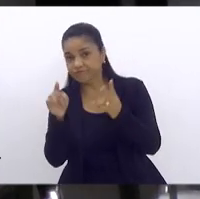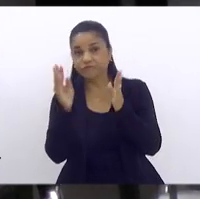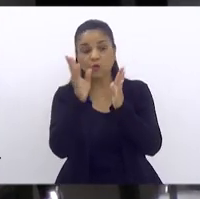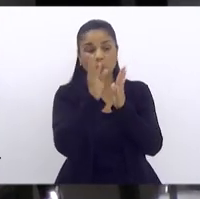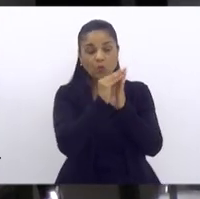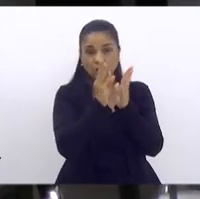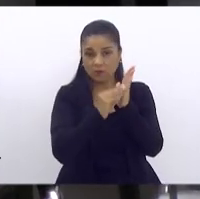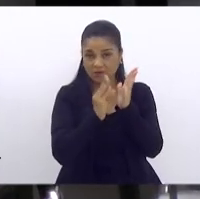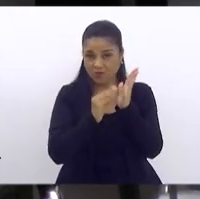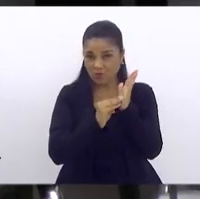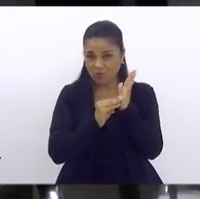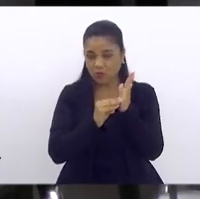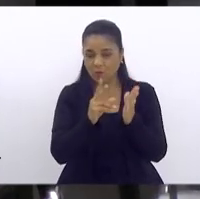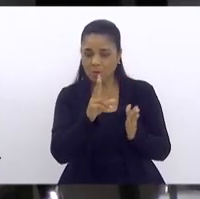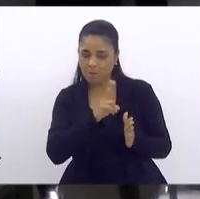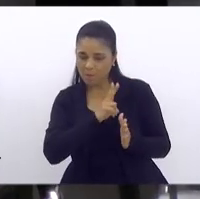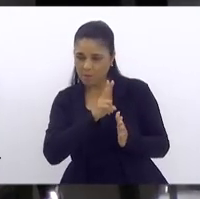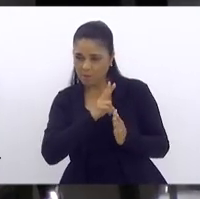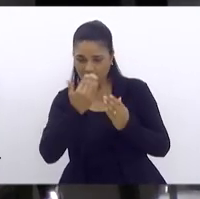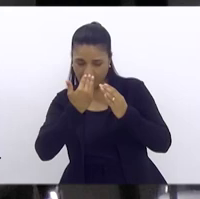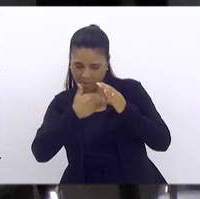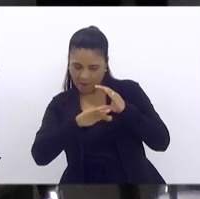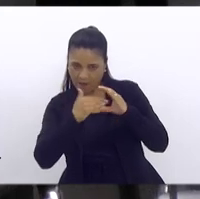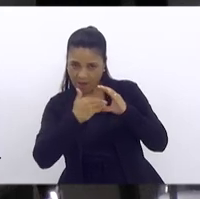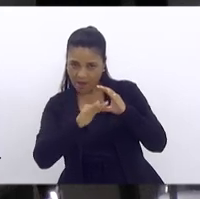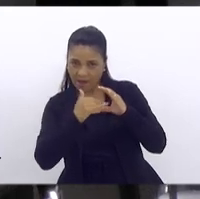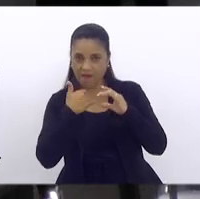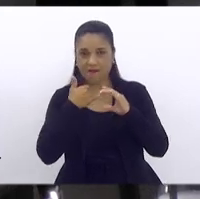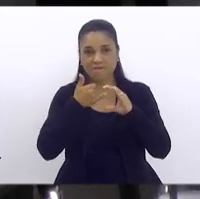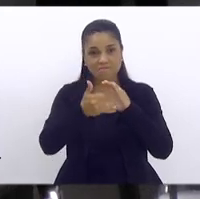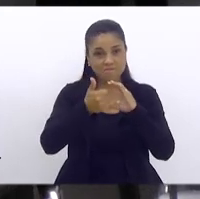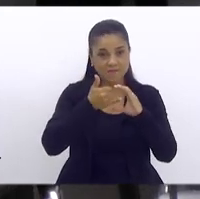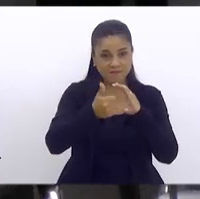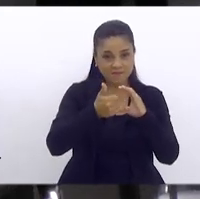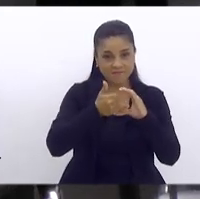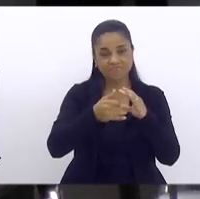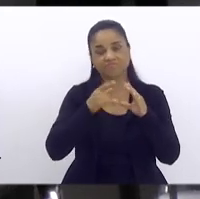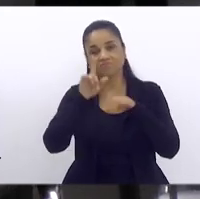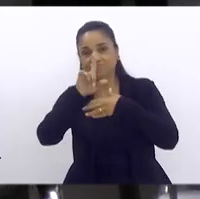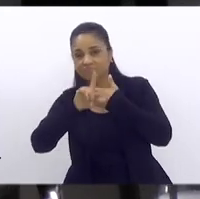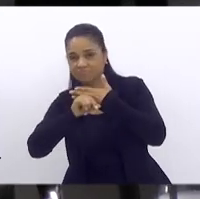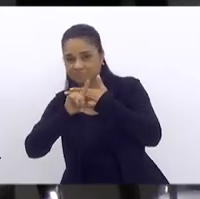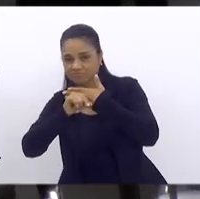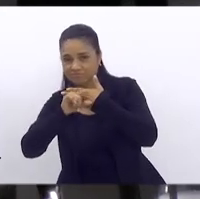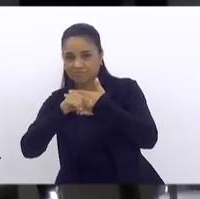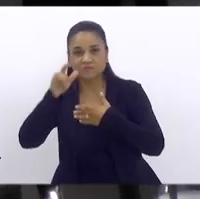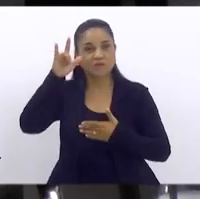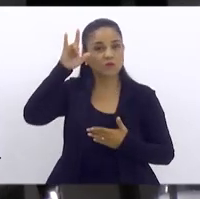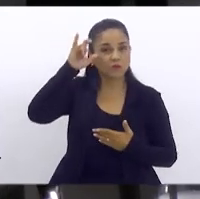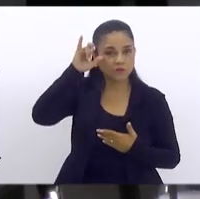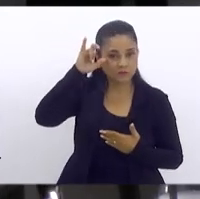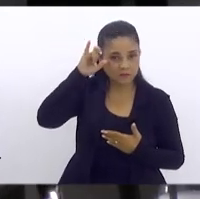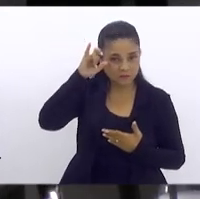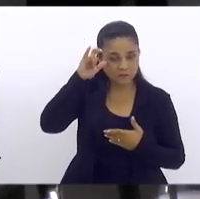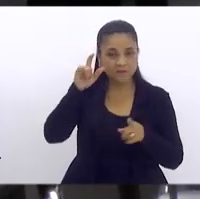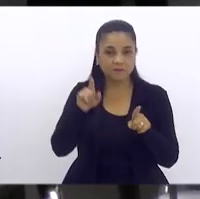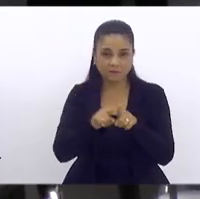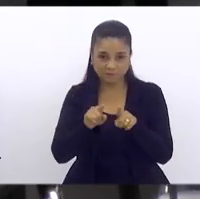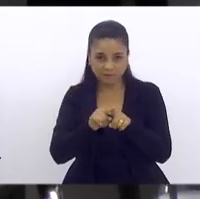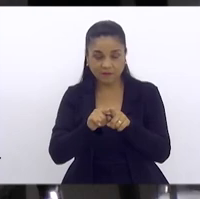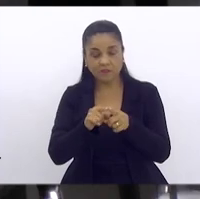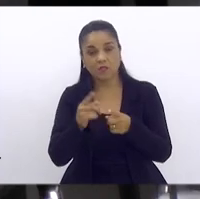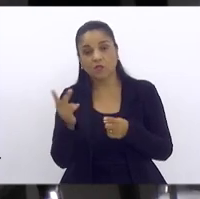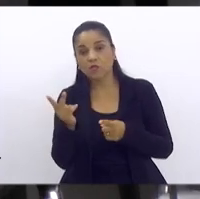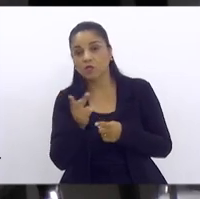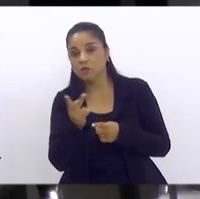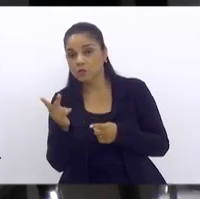privada, seja por e-mail, seja por mensagem no Instagram, por mensagem no Twitter. Então, a gente trabalha aí com essas duas hipóteses